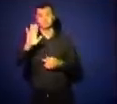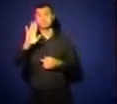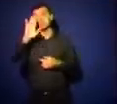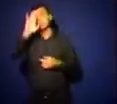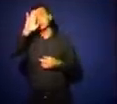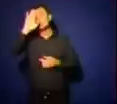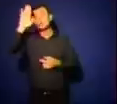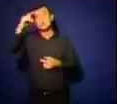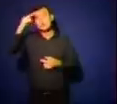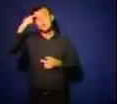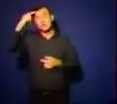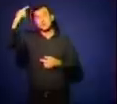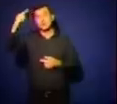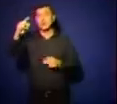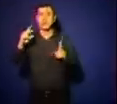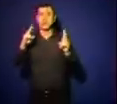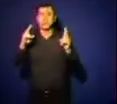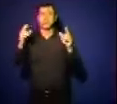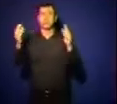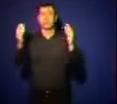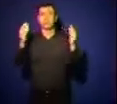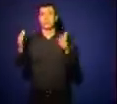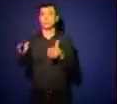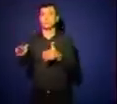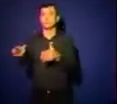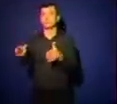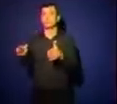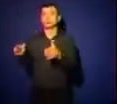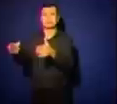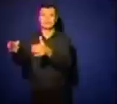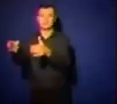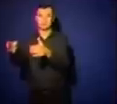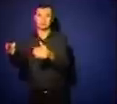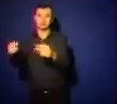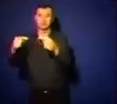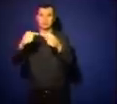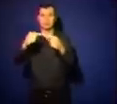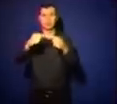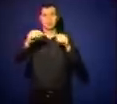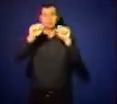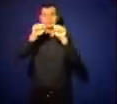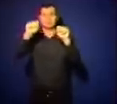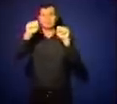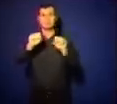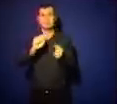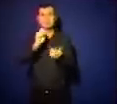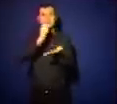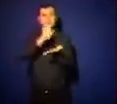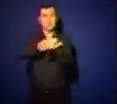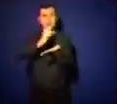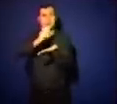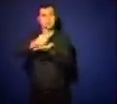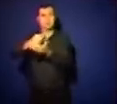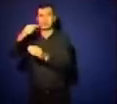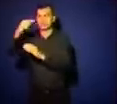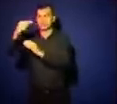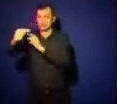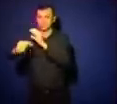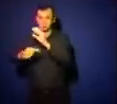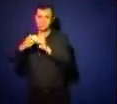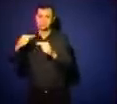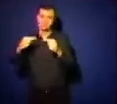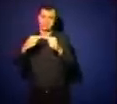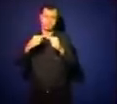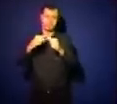que a gente chama de trilho comum né Ou seja a gente precisa ter um sistema de pagamento Universal barato rápido transparente e seguro quero pix